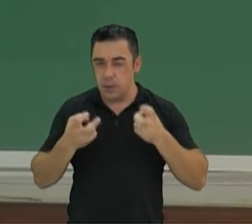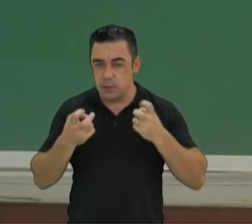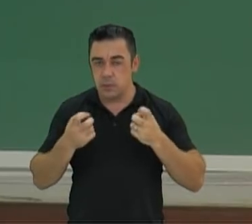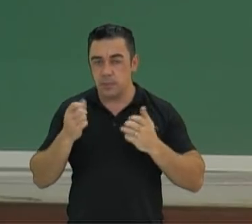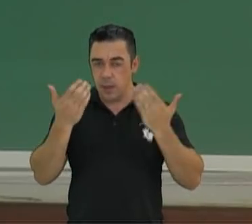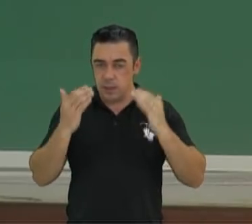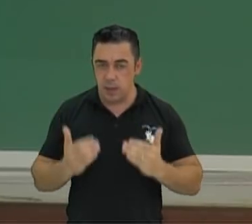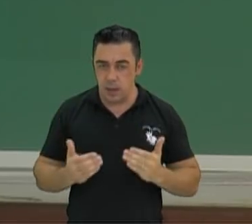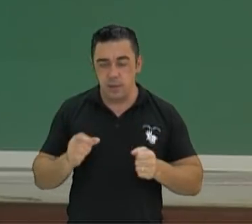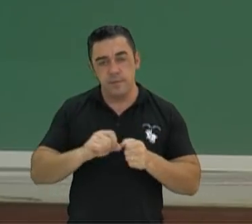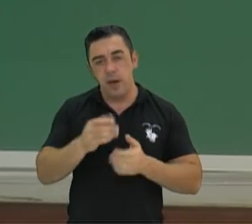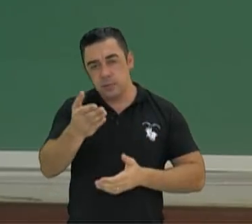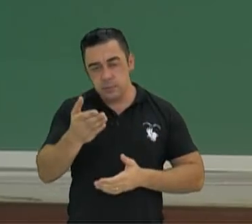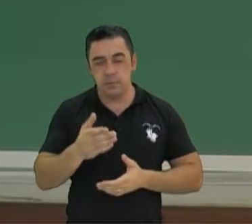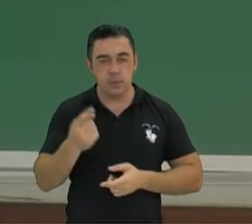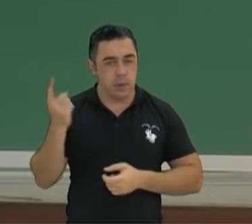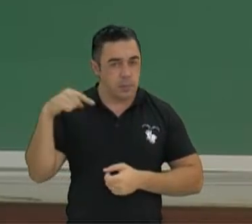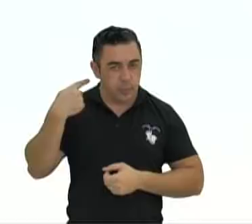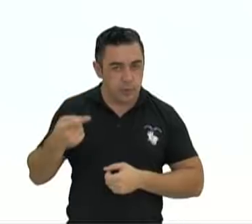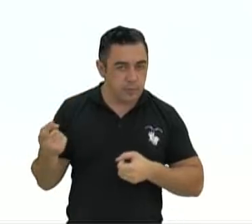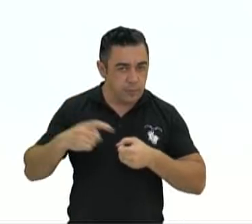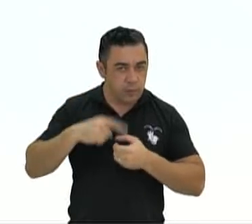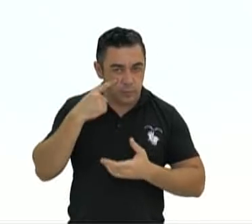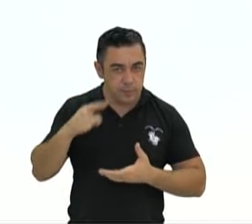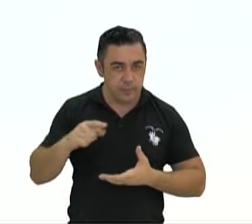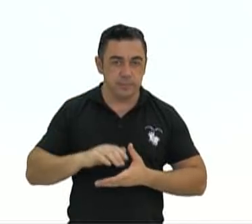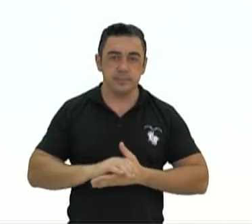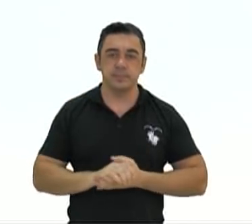e análise, faz aí, daqui a pouco a gente volta.